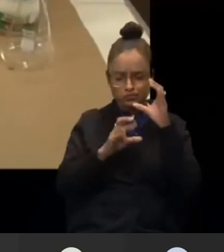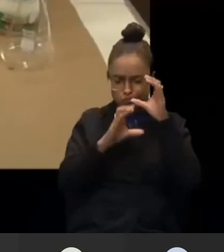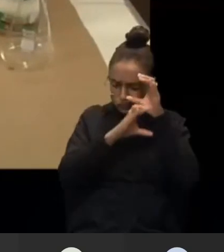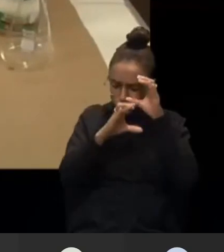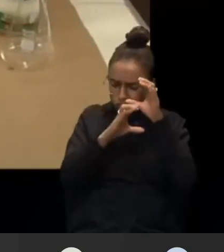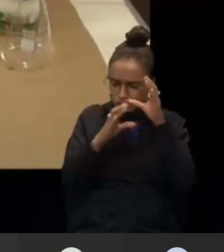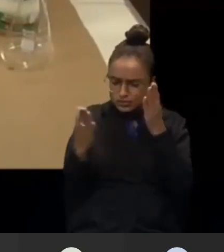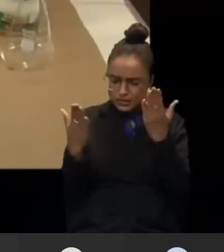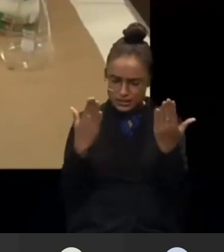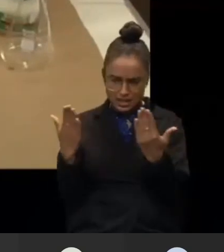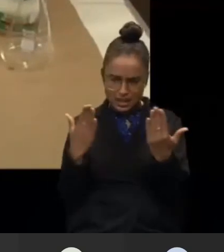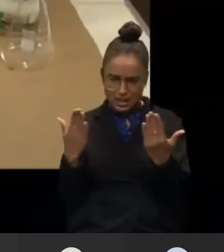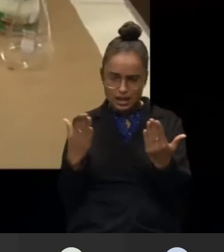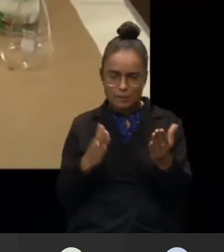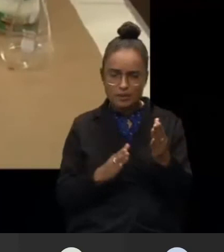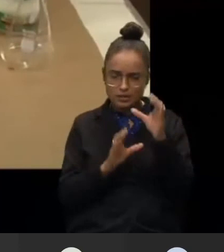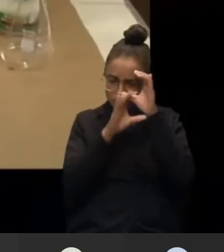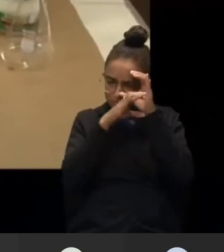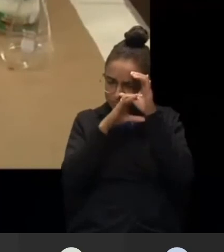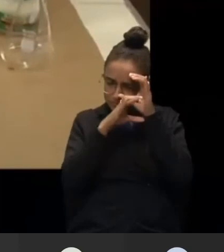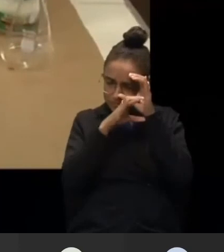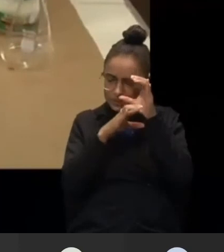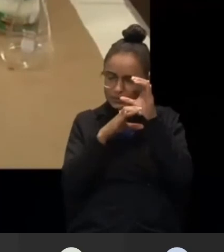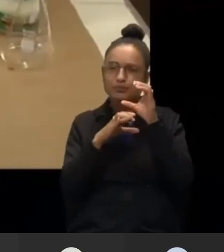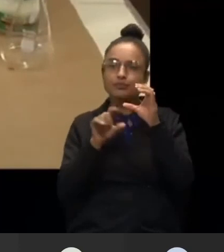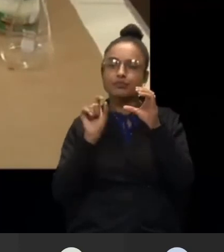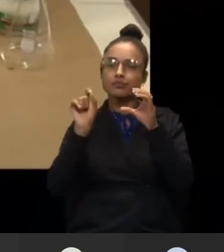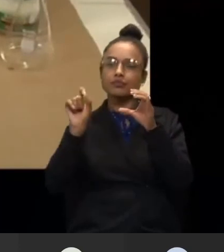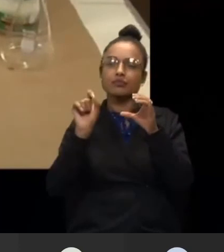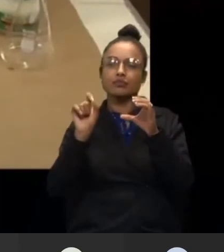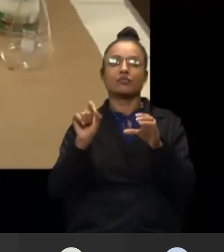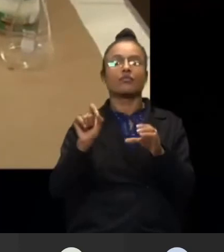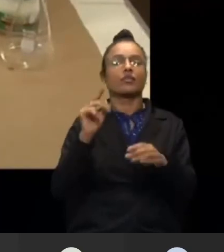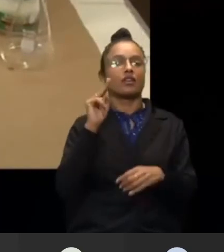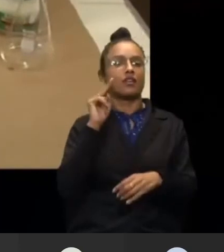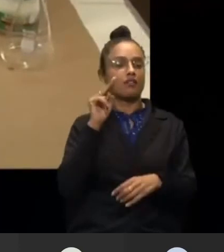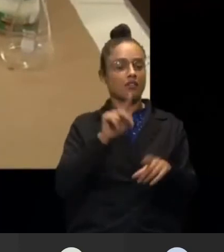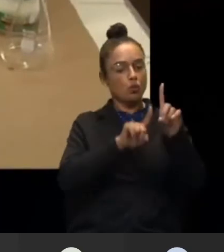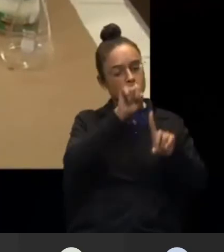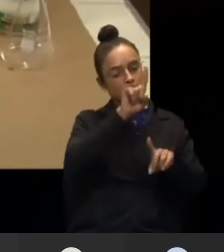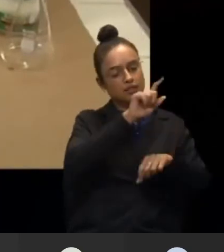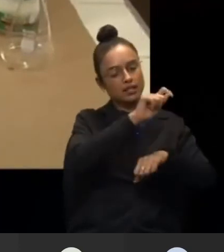de ácidos graxos livres, ou seja, o índice de acidez